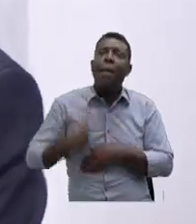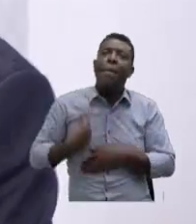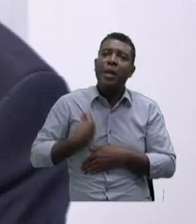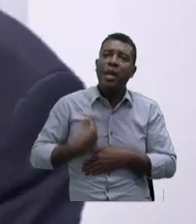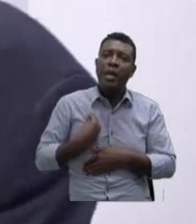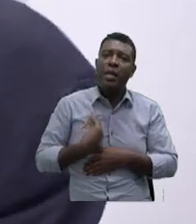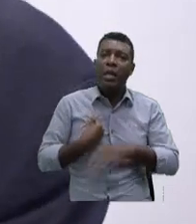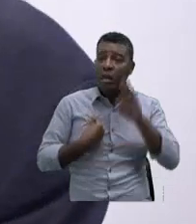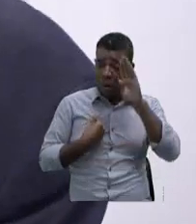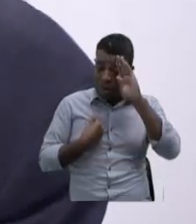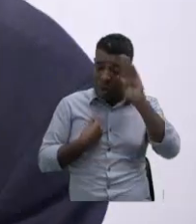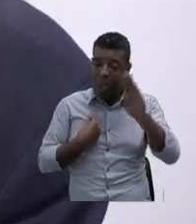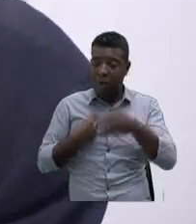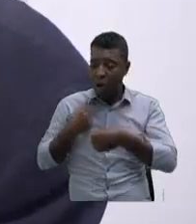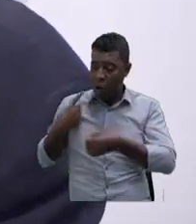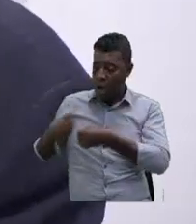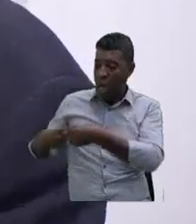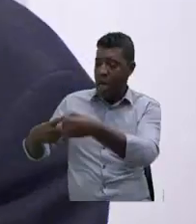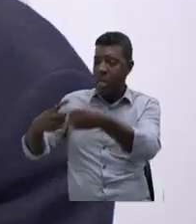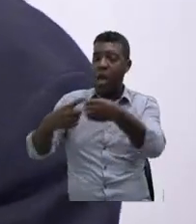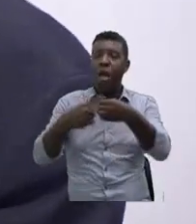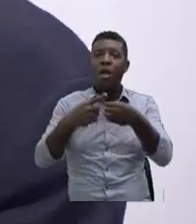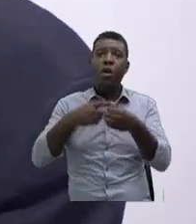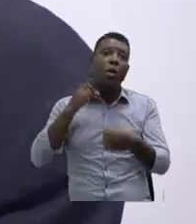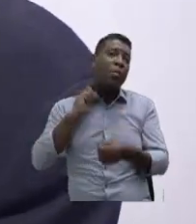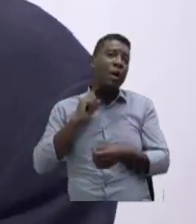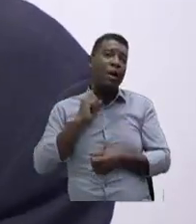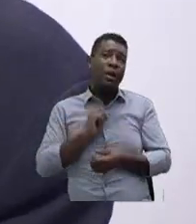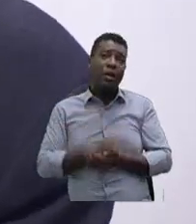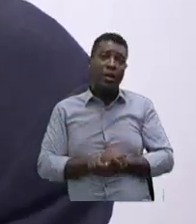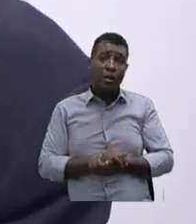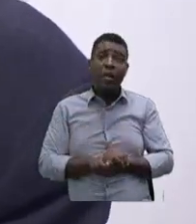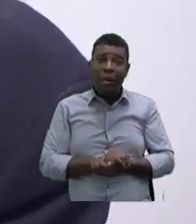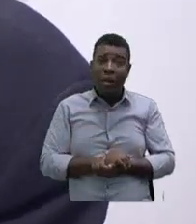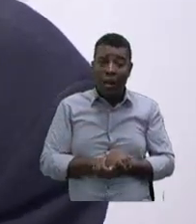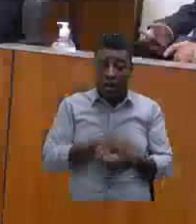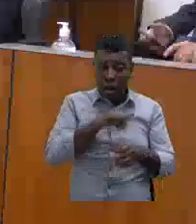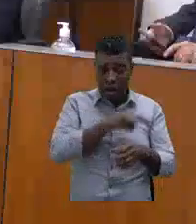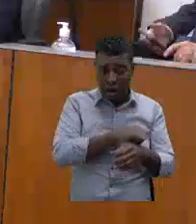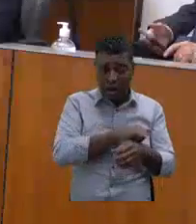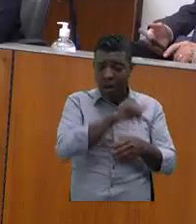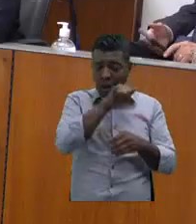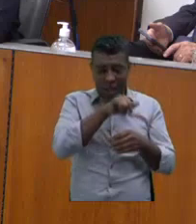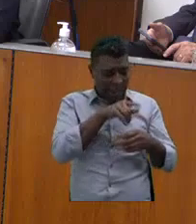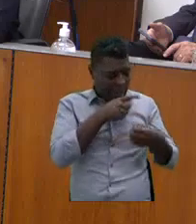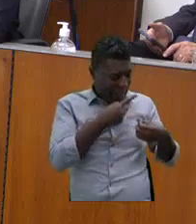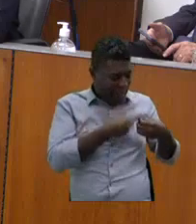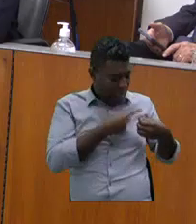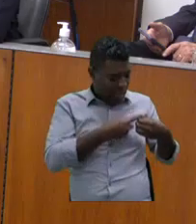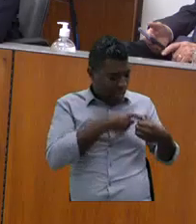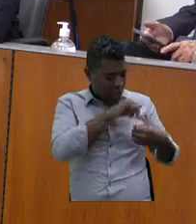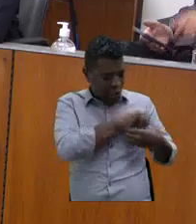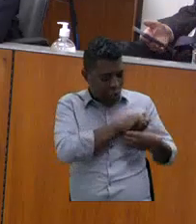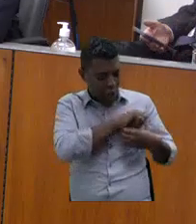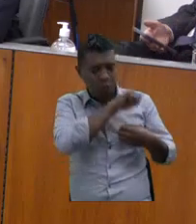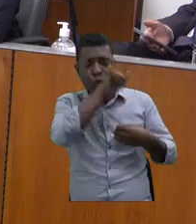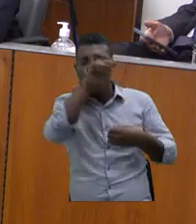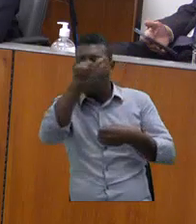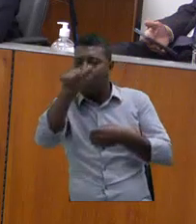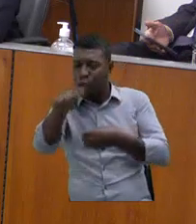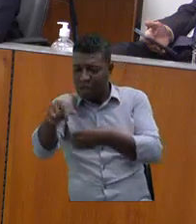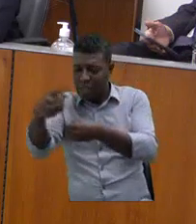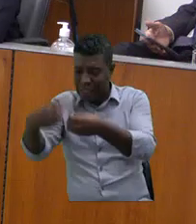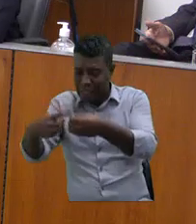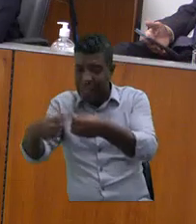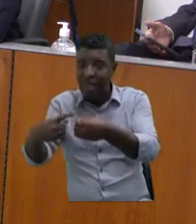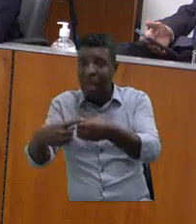interior de Minas. E a notícia boa, secretário, é que os voos regionais que estão voltando agora ou que estão sendo